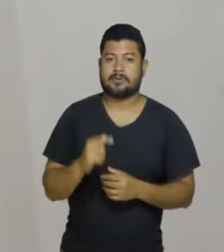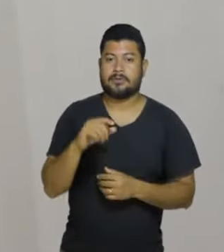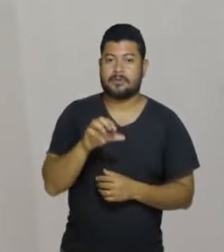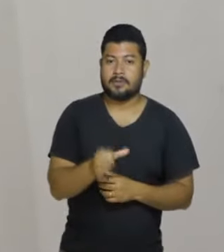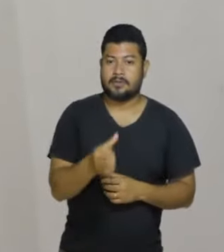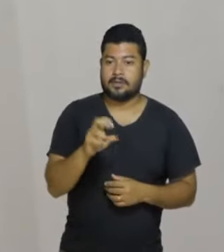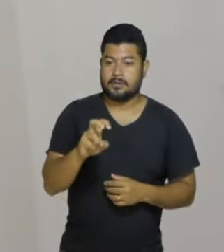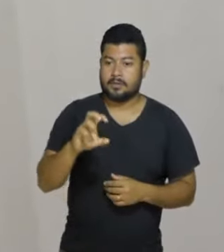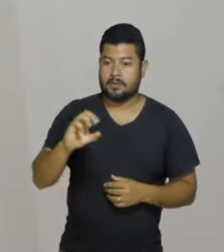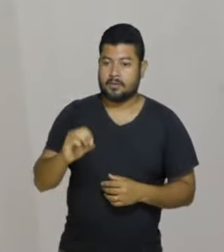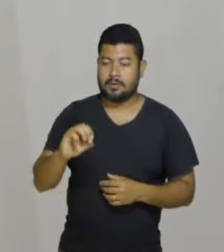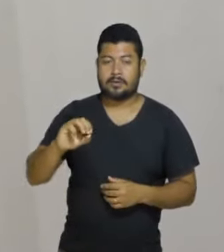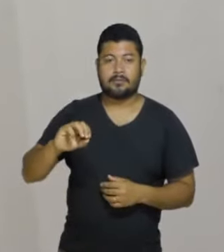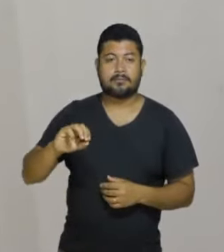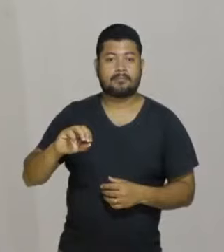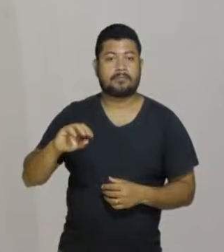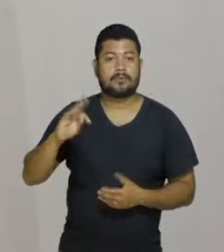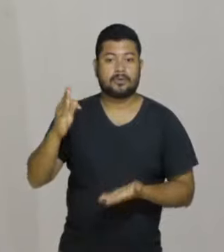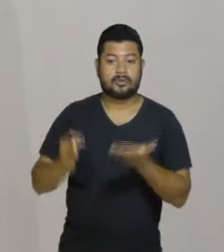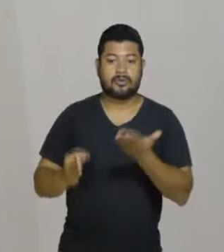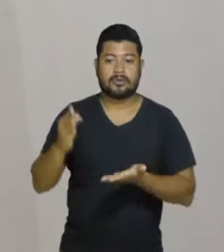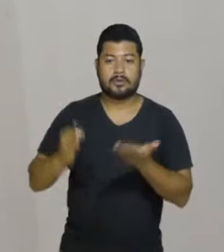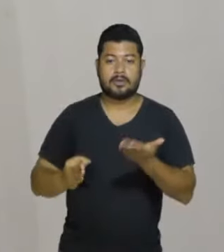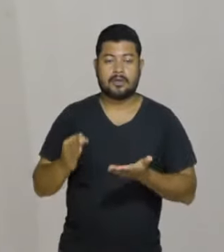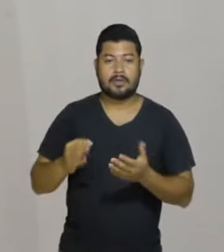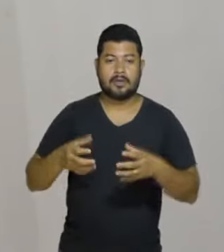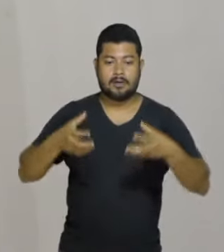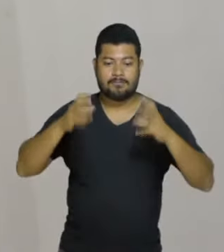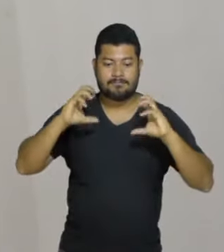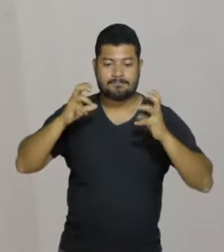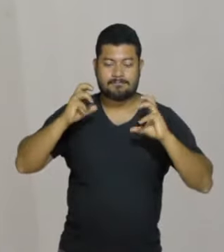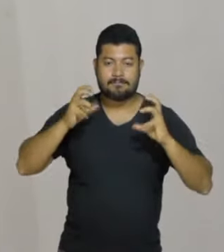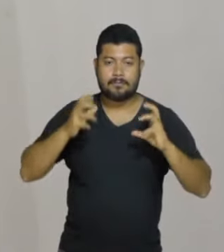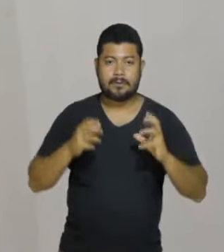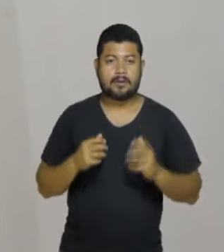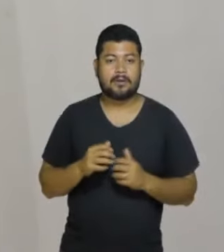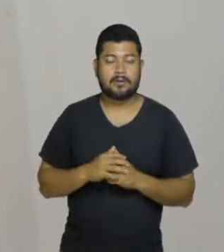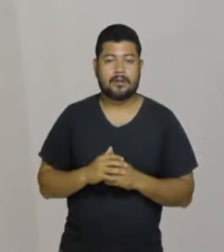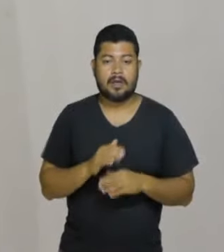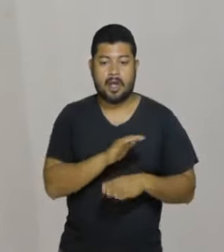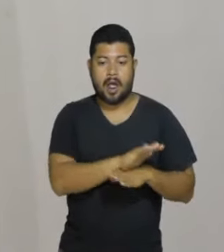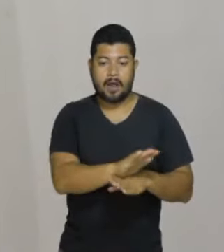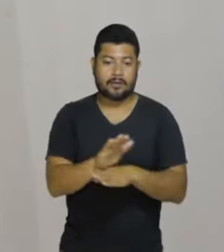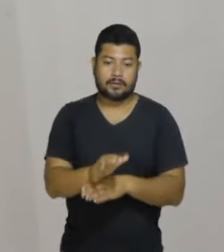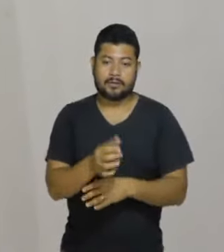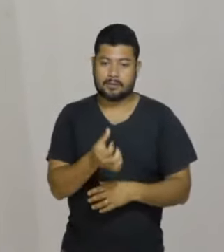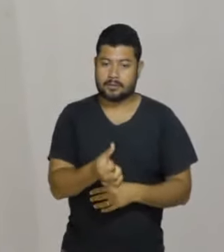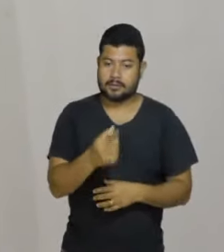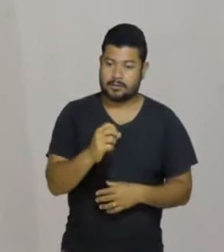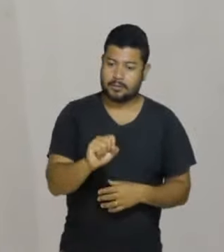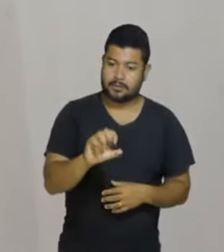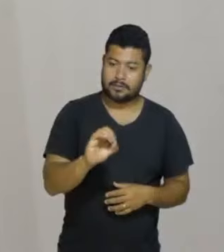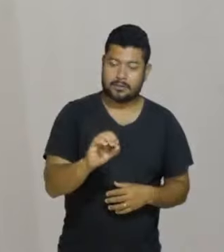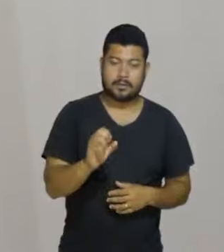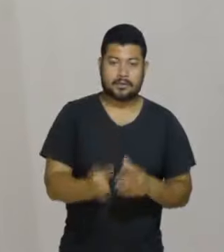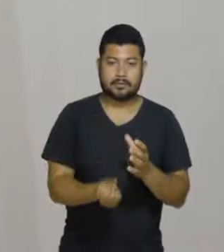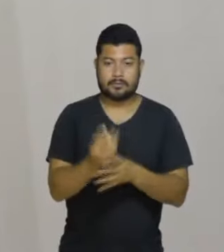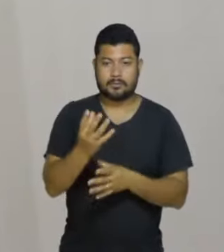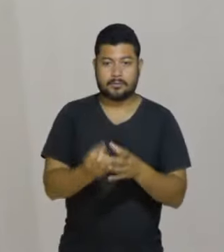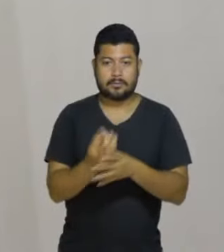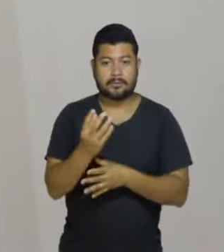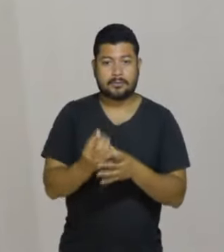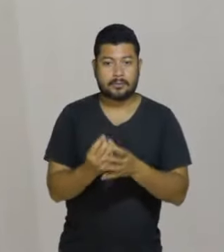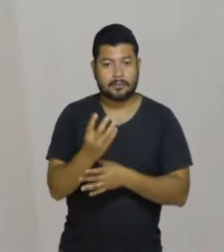de milho, atendendo 63 criadores em 17 municípios catarinenses. O produto